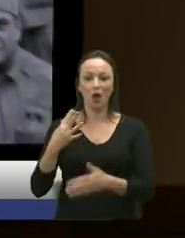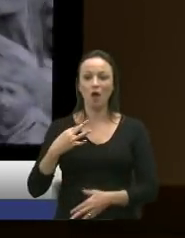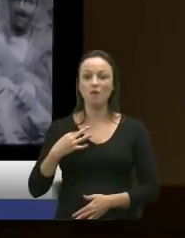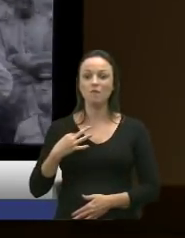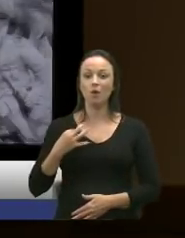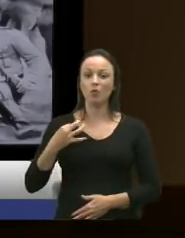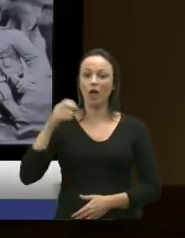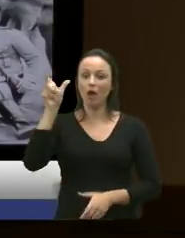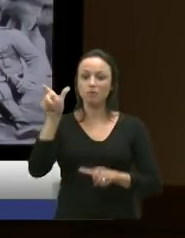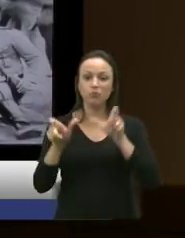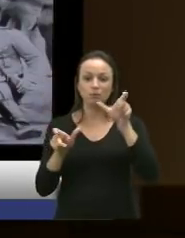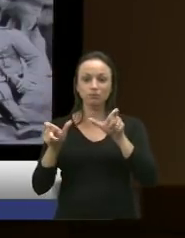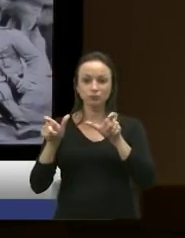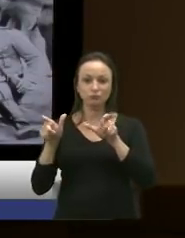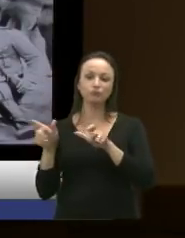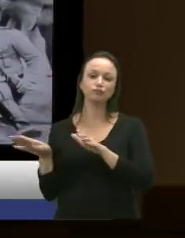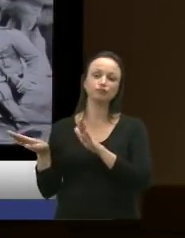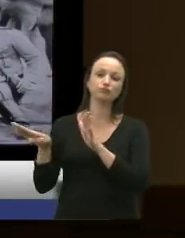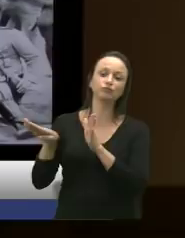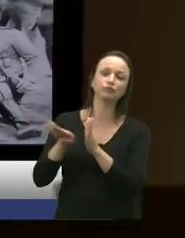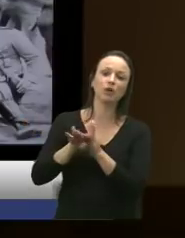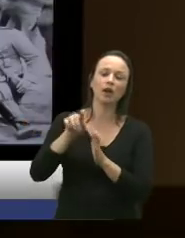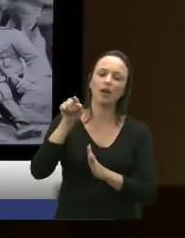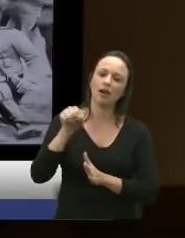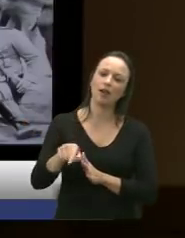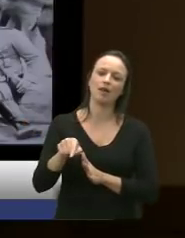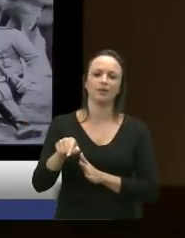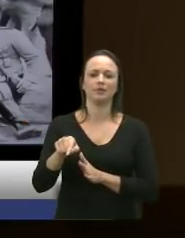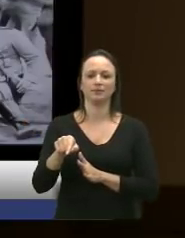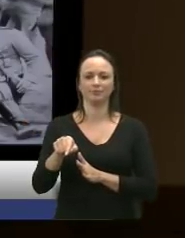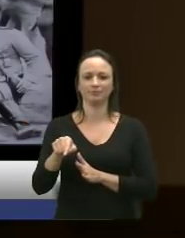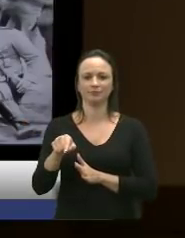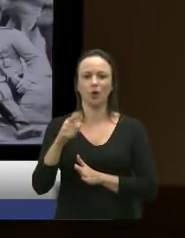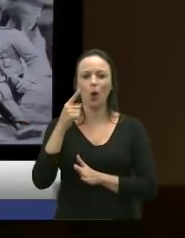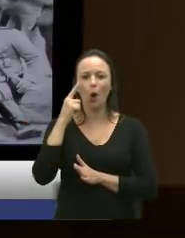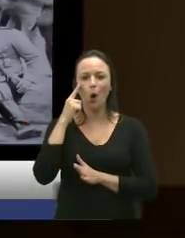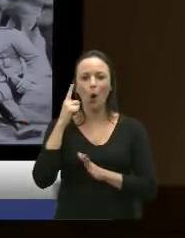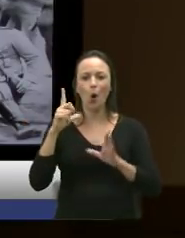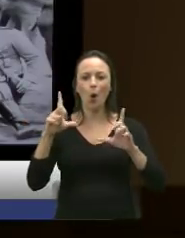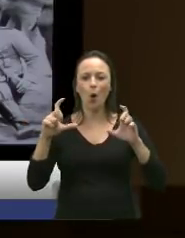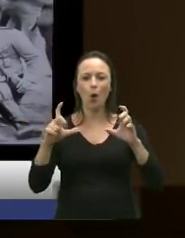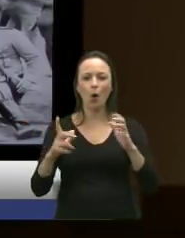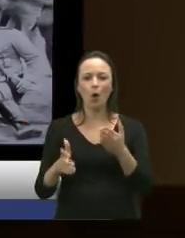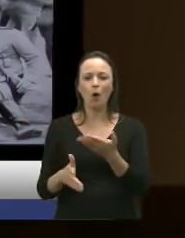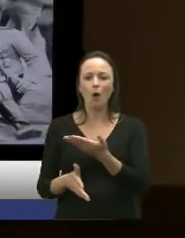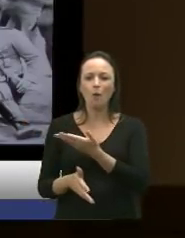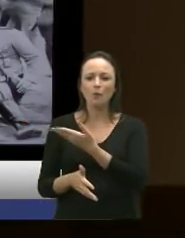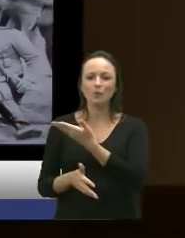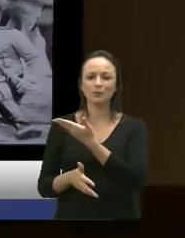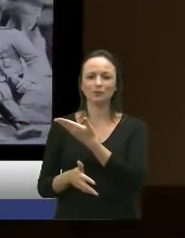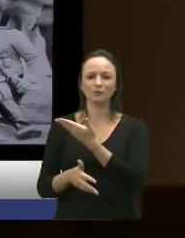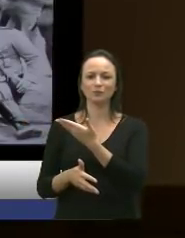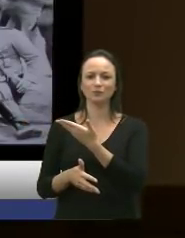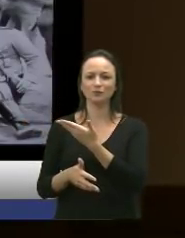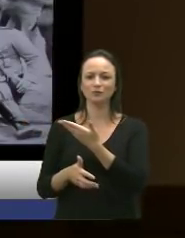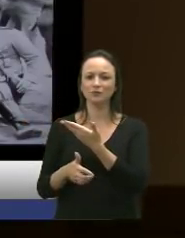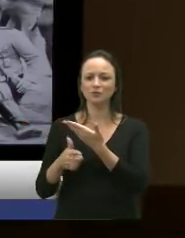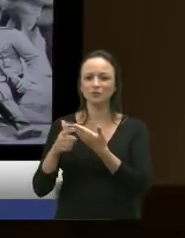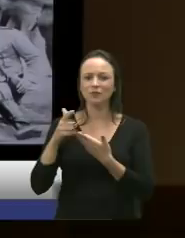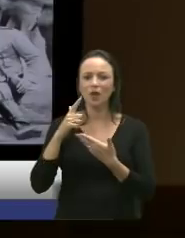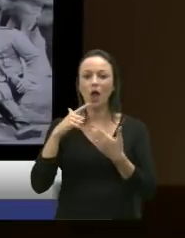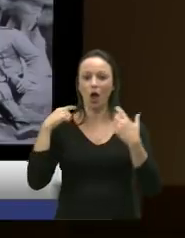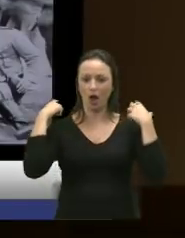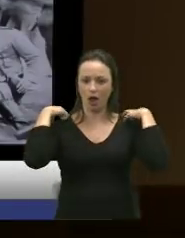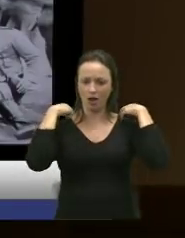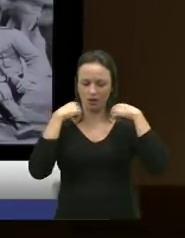apresentavam. Das casas que eles saíam, dá uma olhada aqui, o tamanho do que eles estão colocando de lenço, que